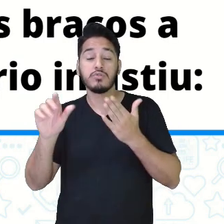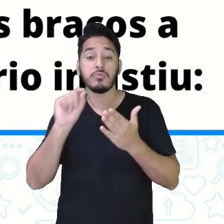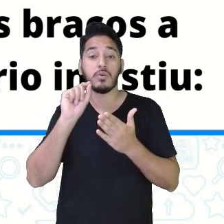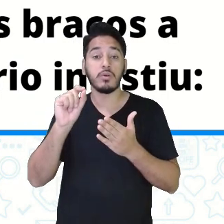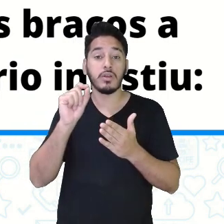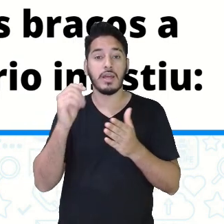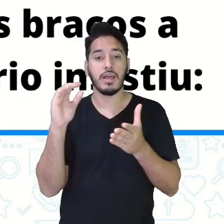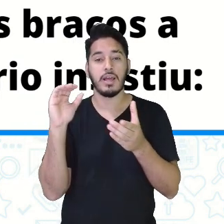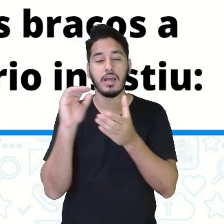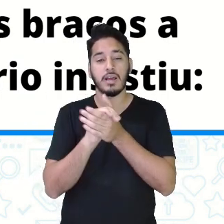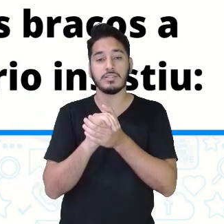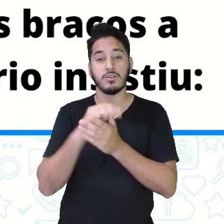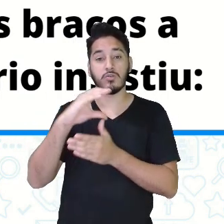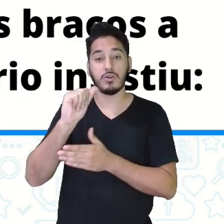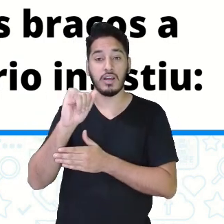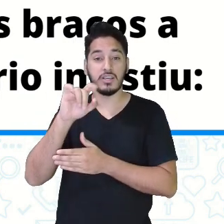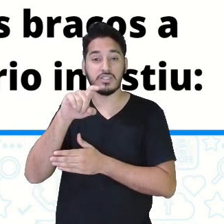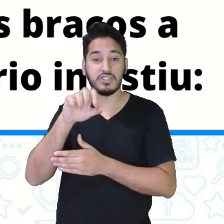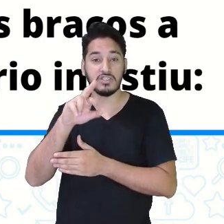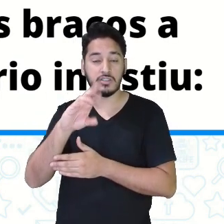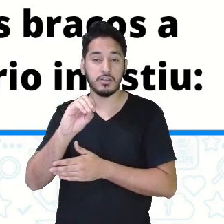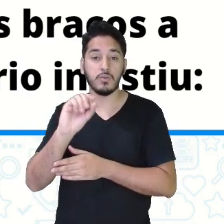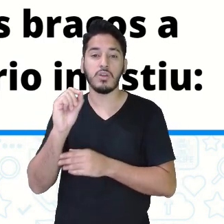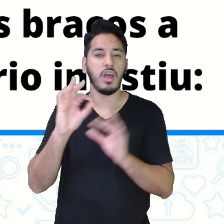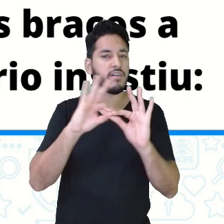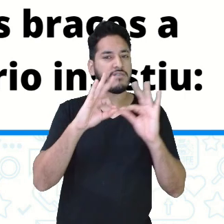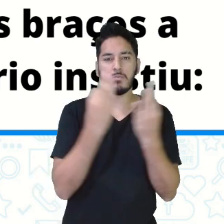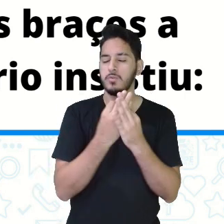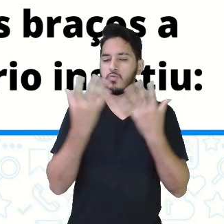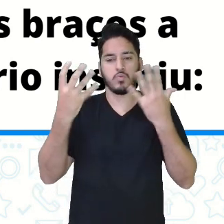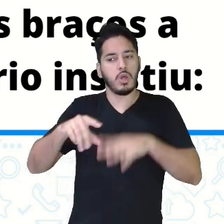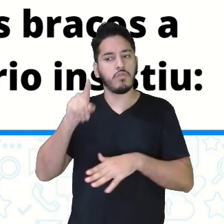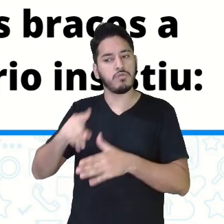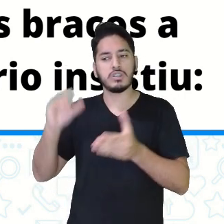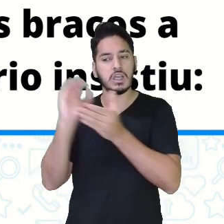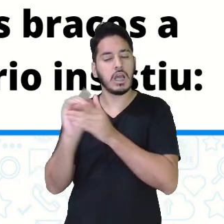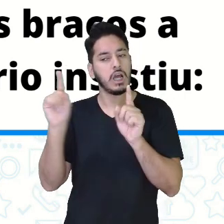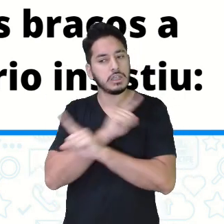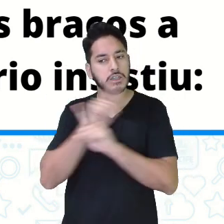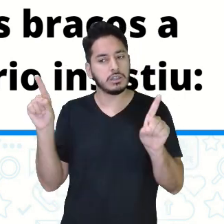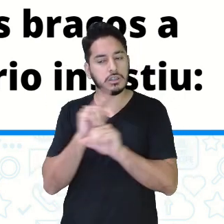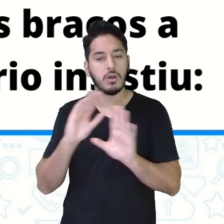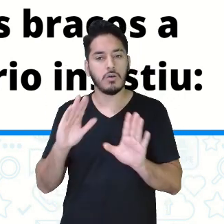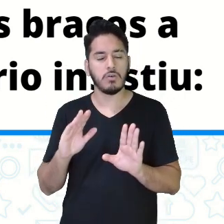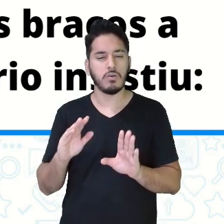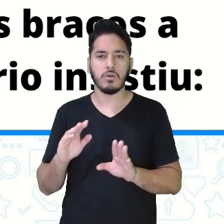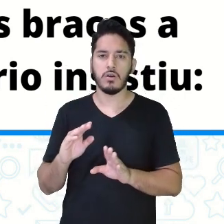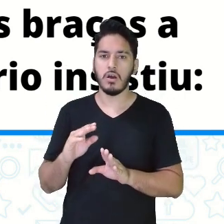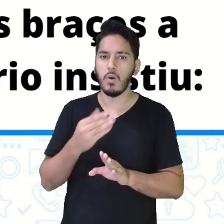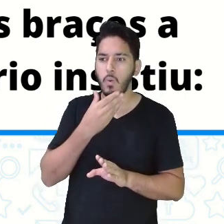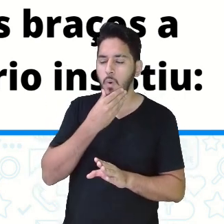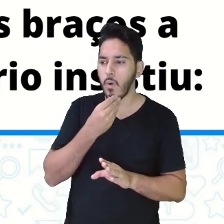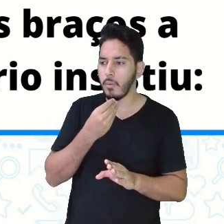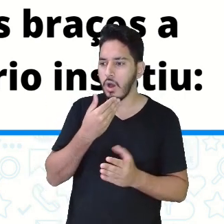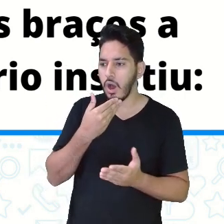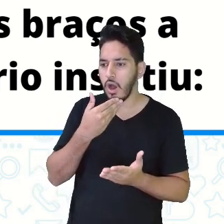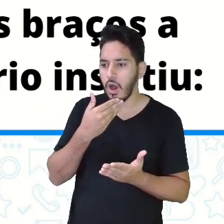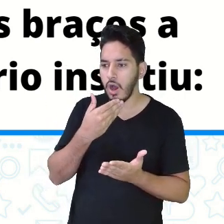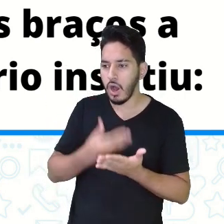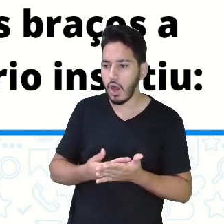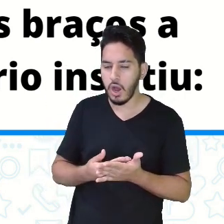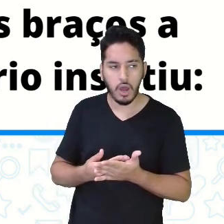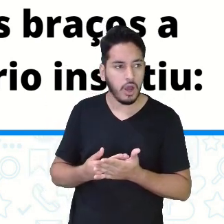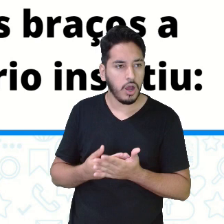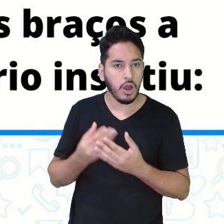caixeiro viajante. Casamento que a família dela não queria de jeito nenhum. Leôncio ficou chocado com